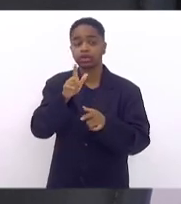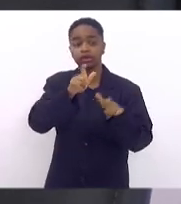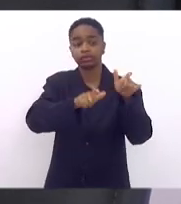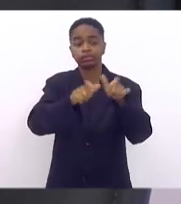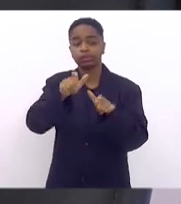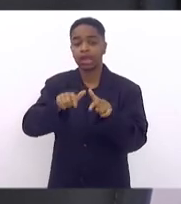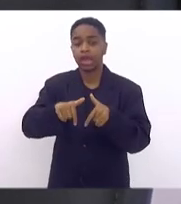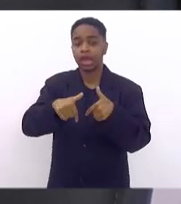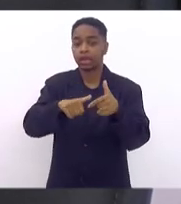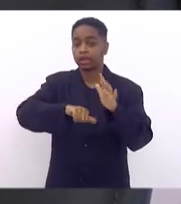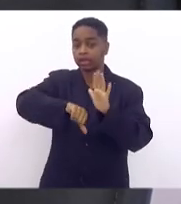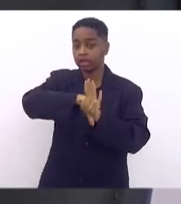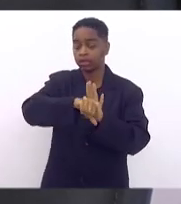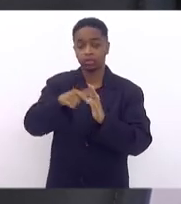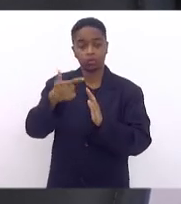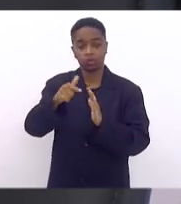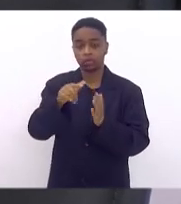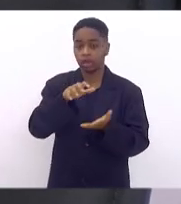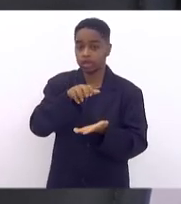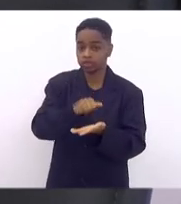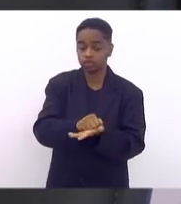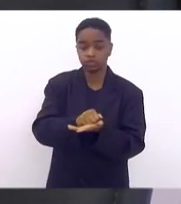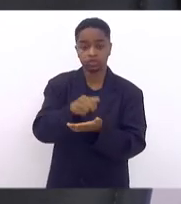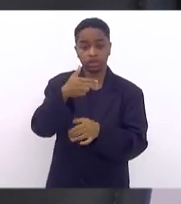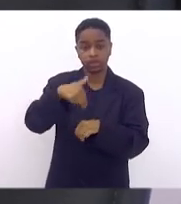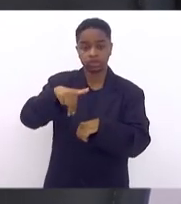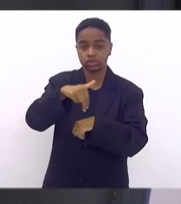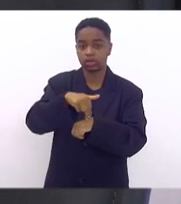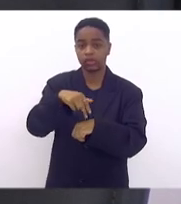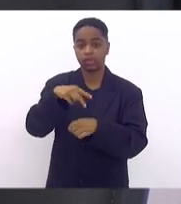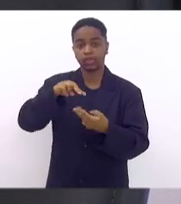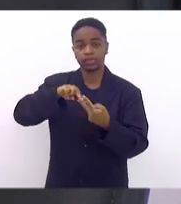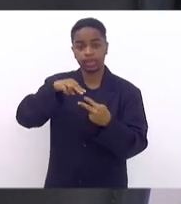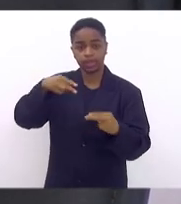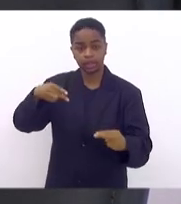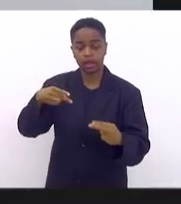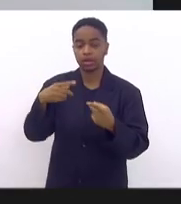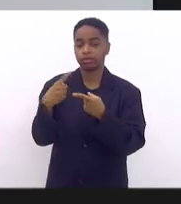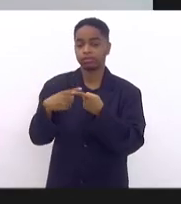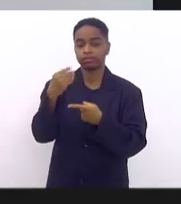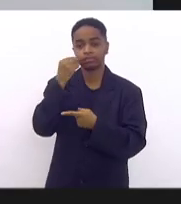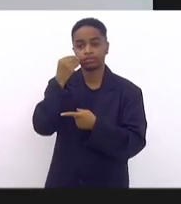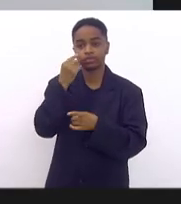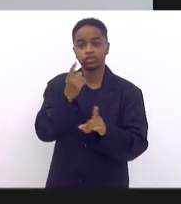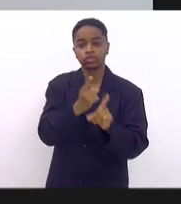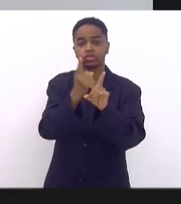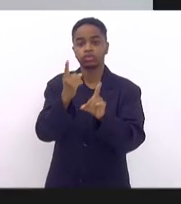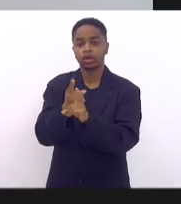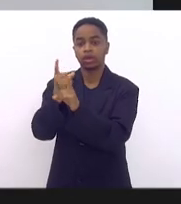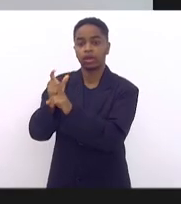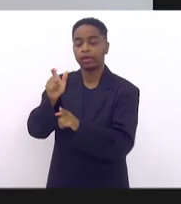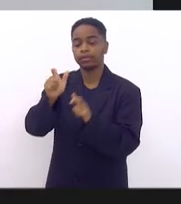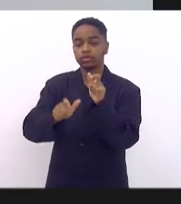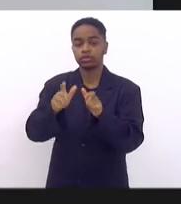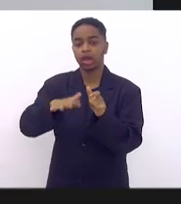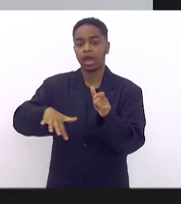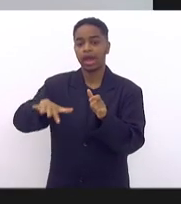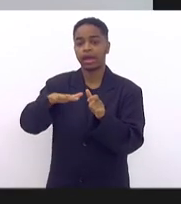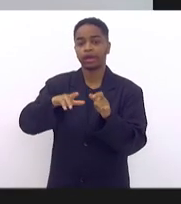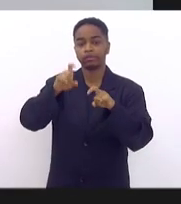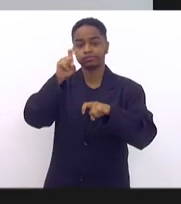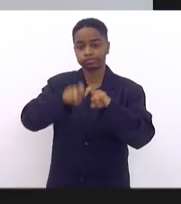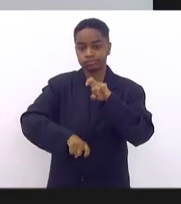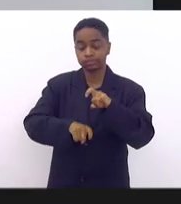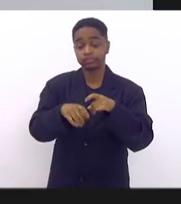um banco nacional de DNA, que você possa identificar aí autores de crimes sexuais. Então,